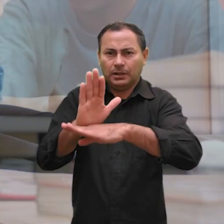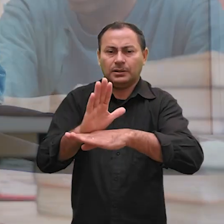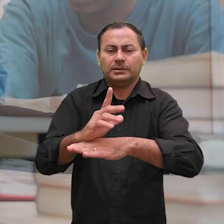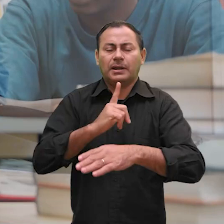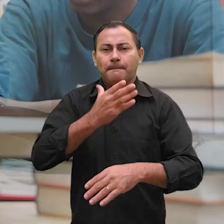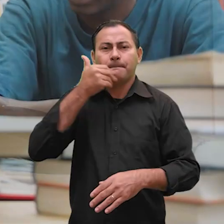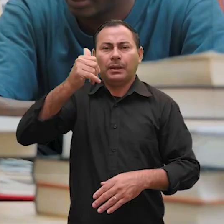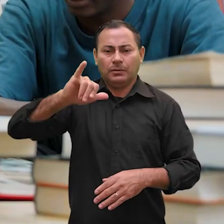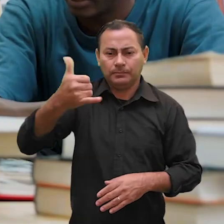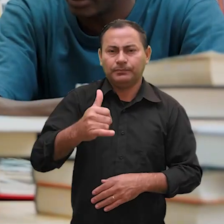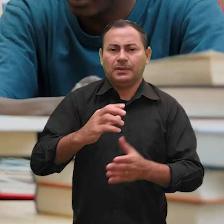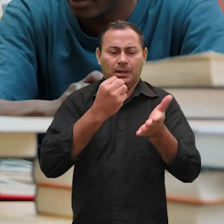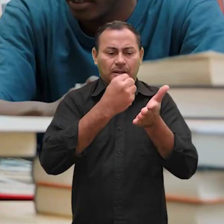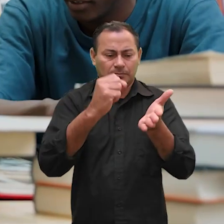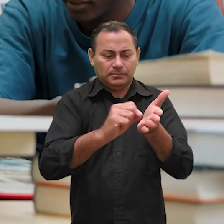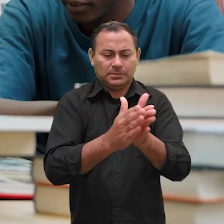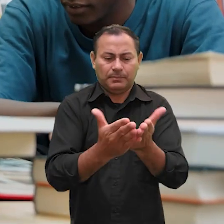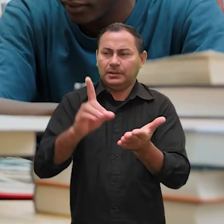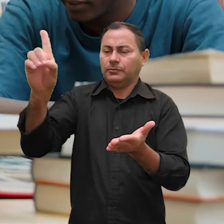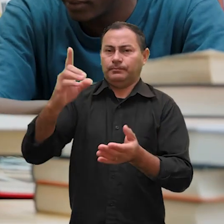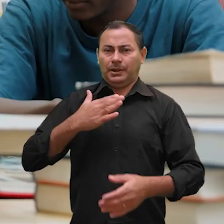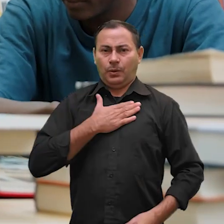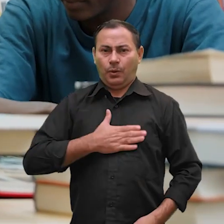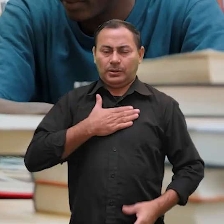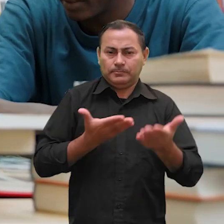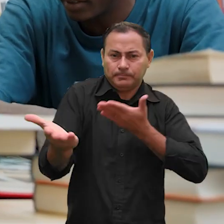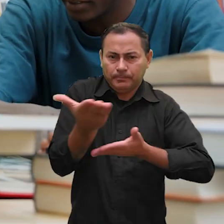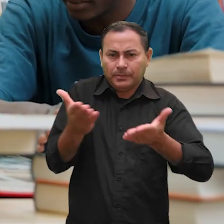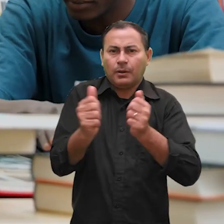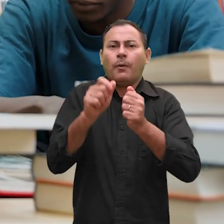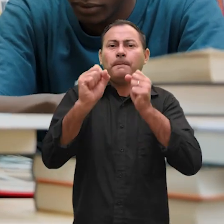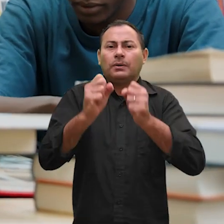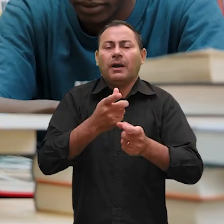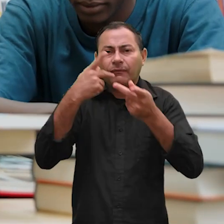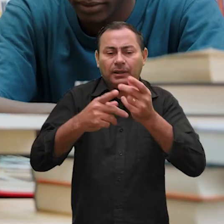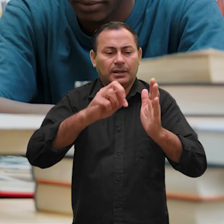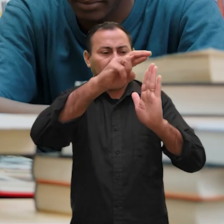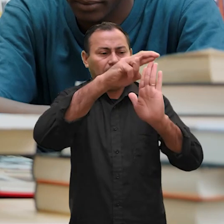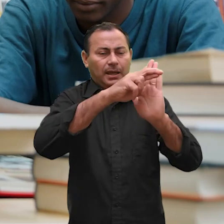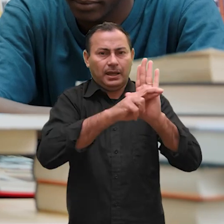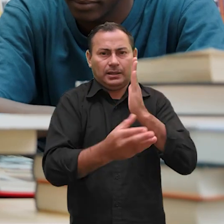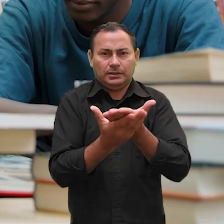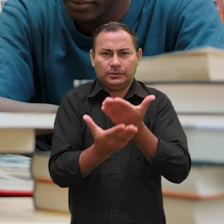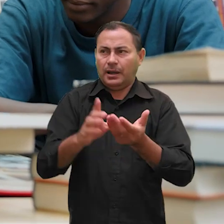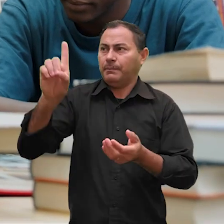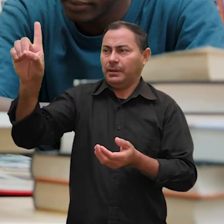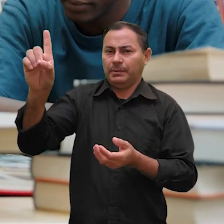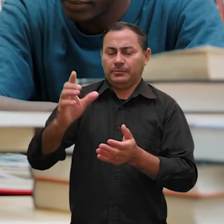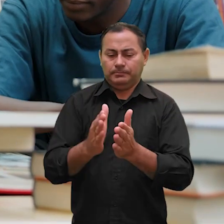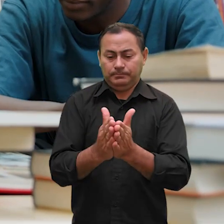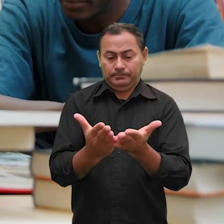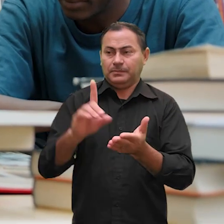vão ajudá-lo a tirar melhor proveito das Escrituras. Gostaria de compartilhar agora o que podemos chamar de regras para estudar a